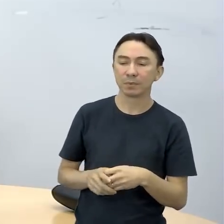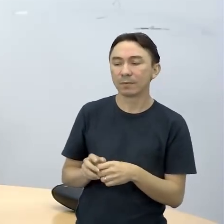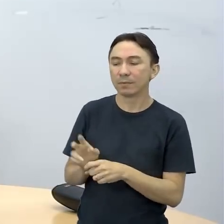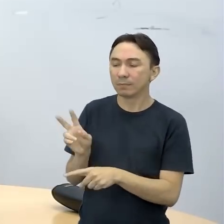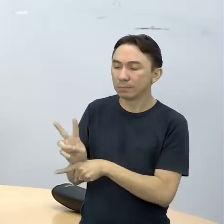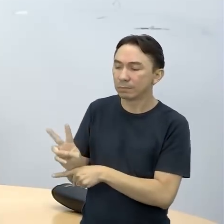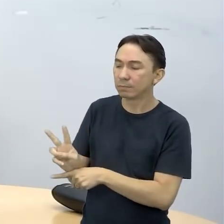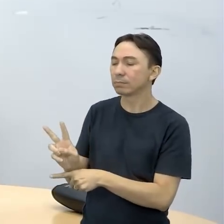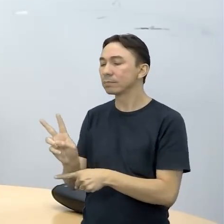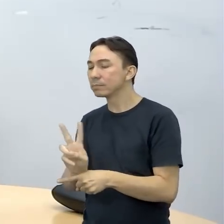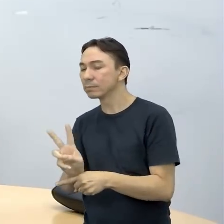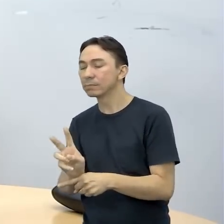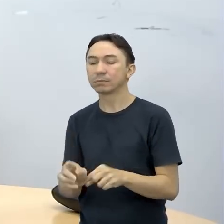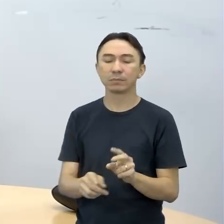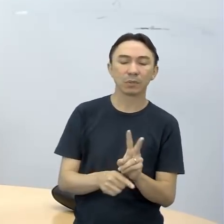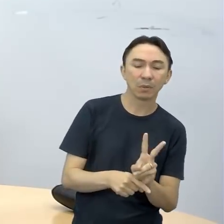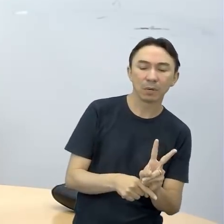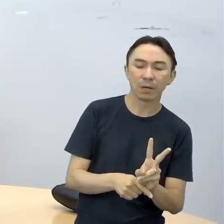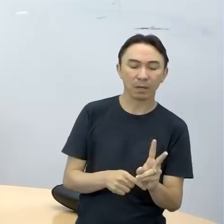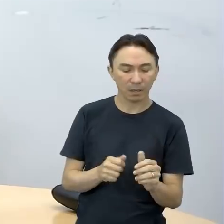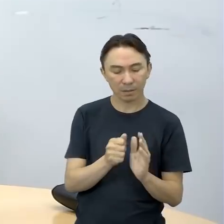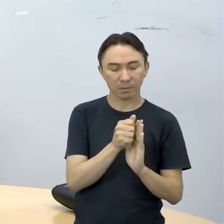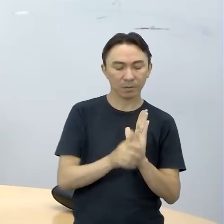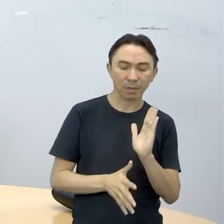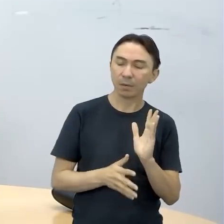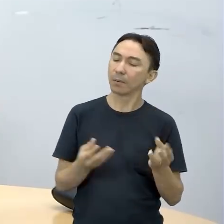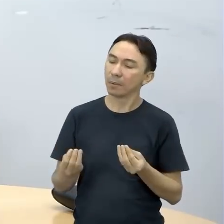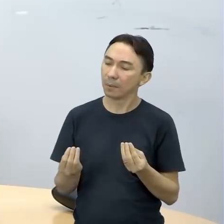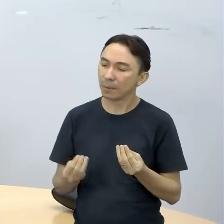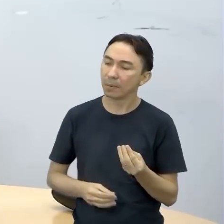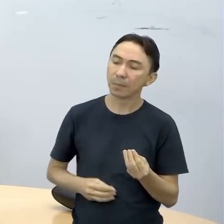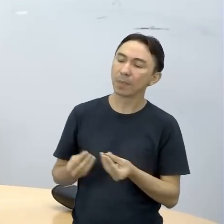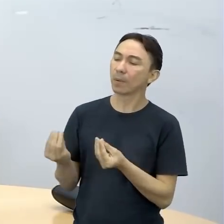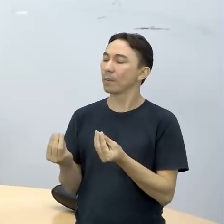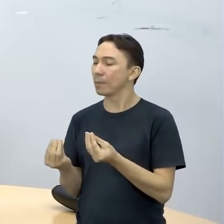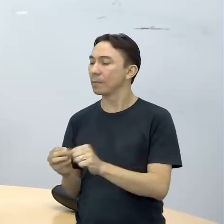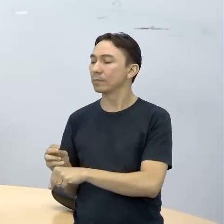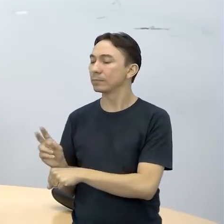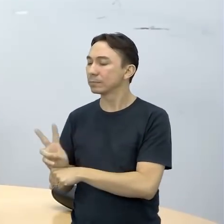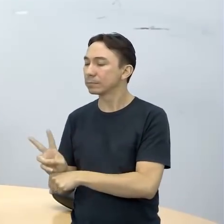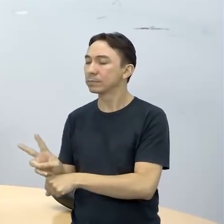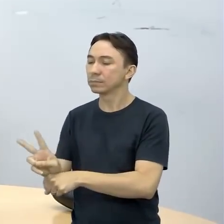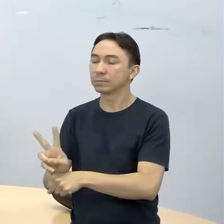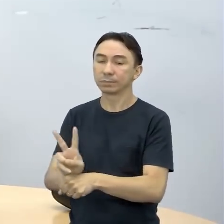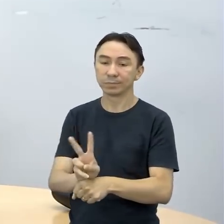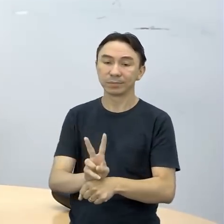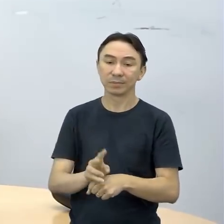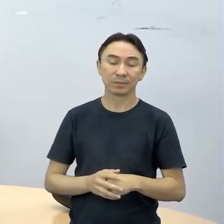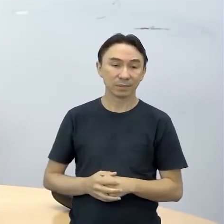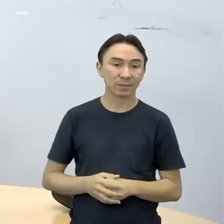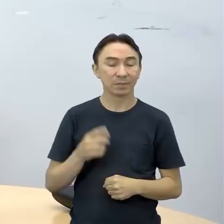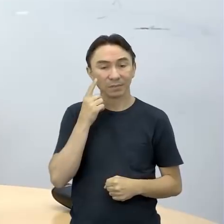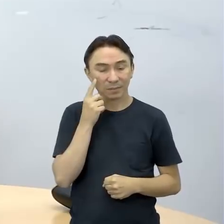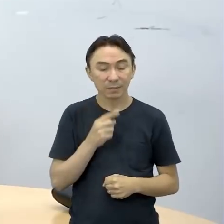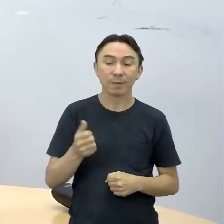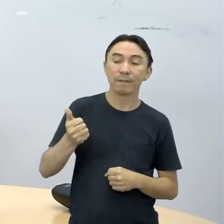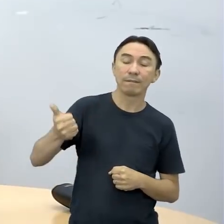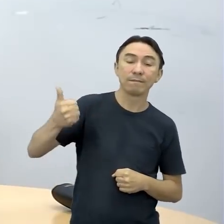estão sendo feitas as atividades. A gente pensa sempre na avaliação de forma